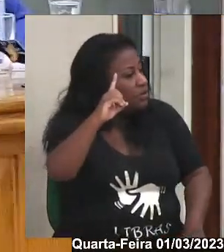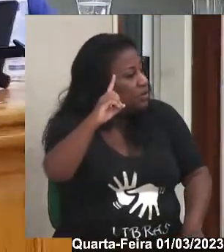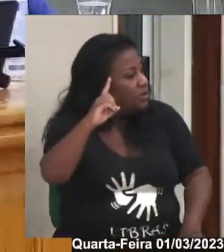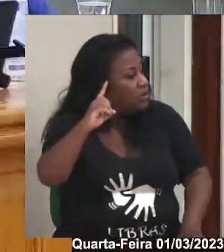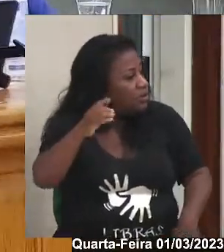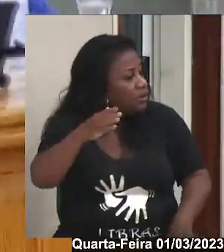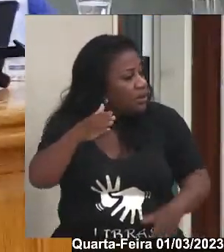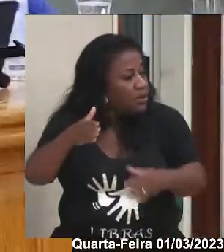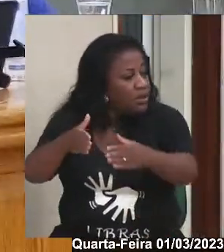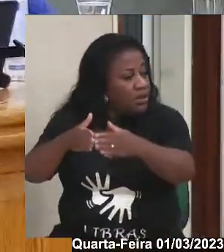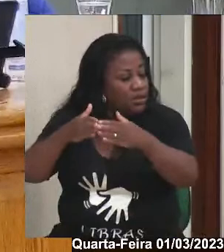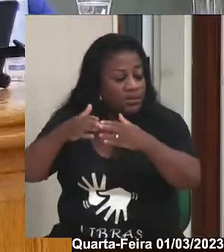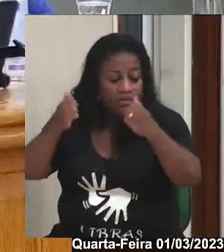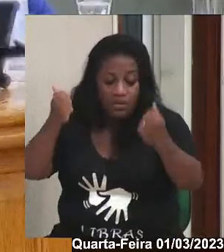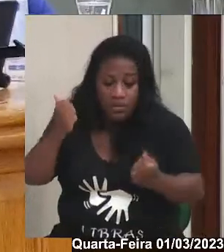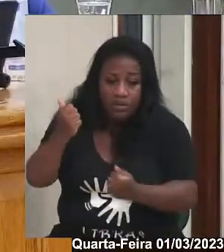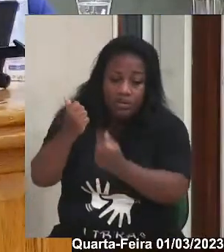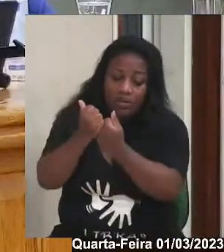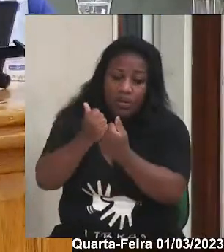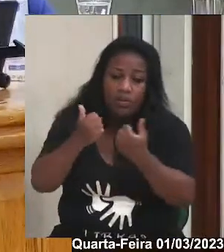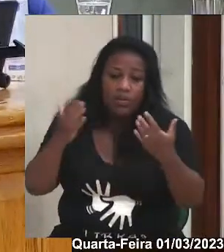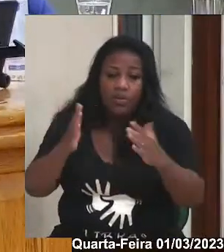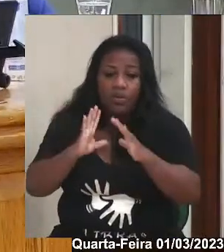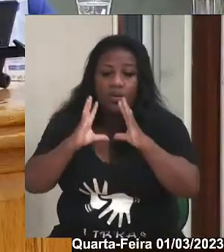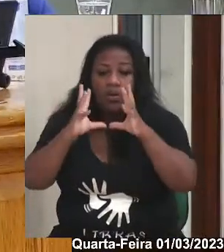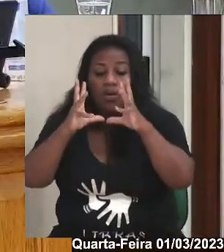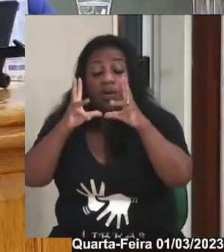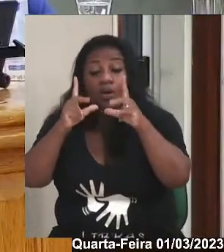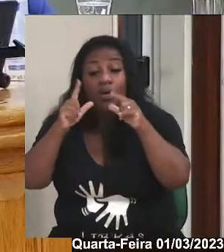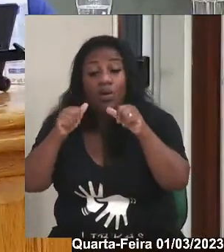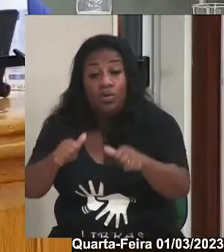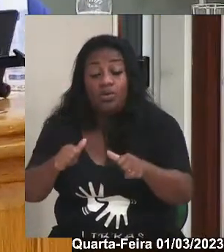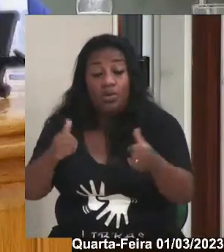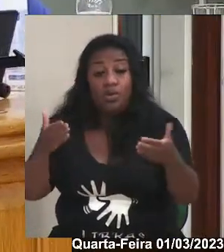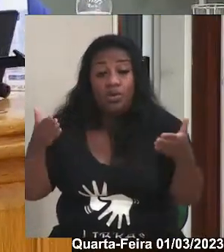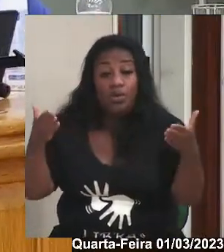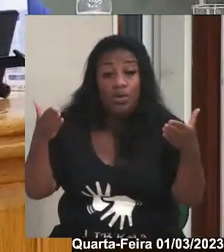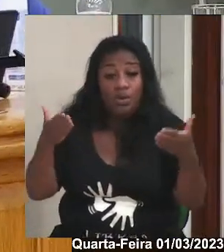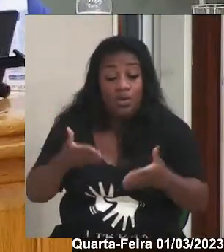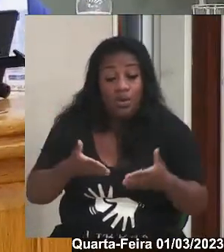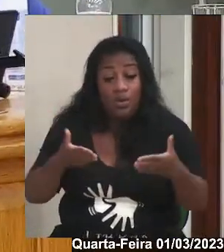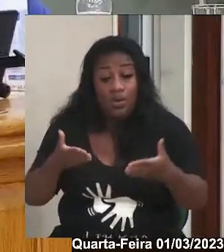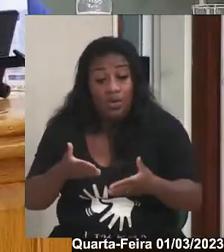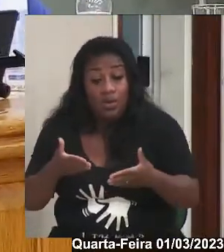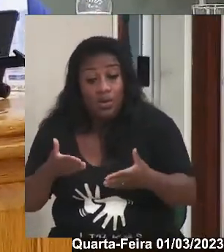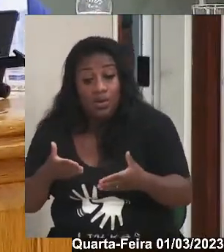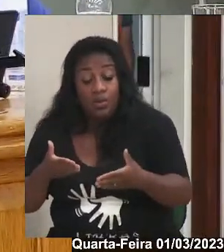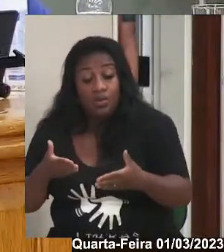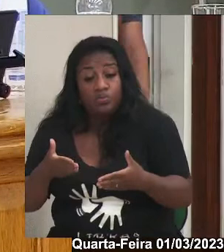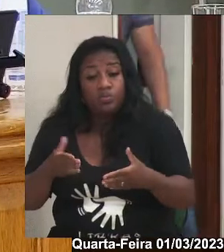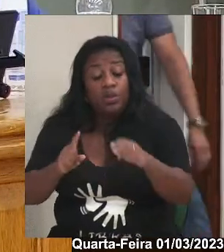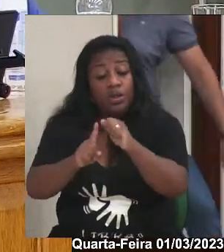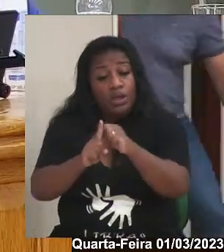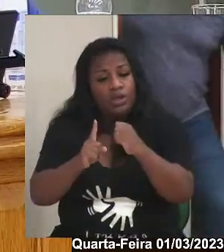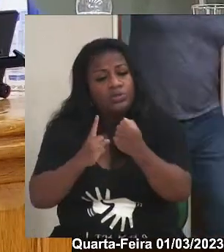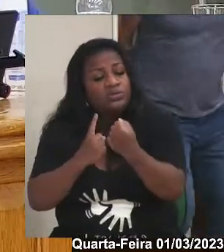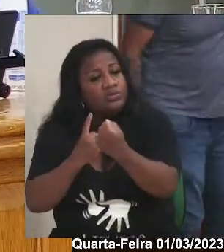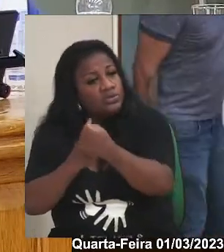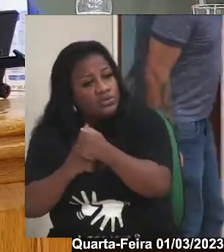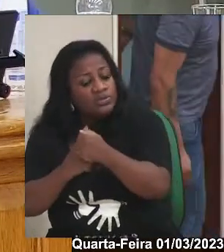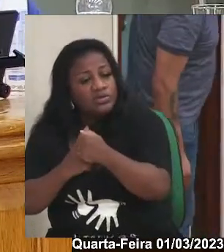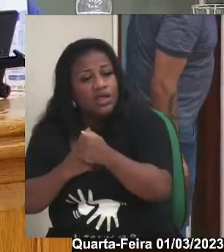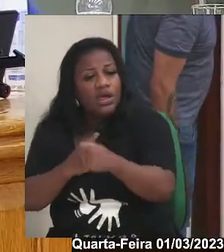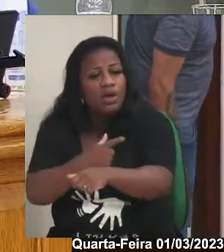dos vereadores, vereadora Aline, a esse blocão aí de indicações. São diversas indicações, tanto na questão social, na